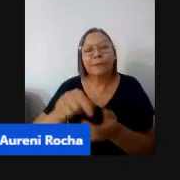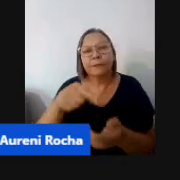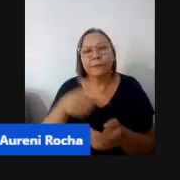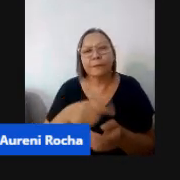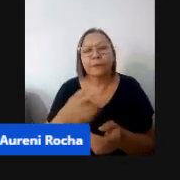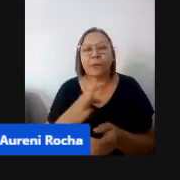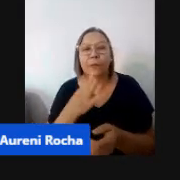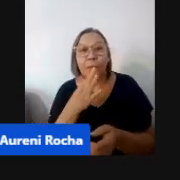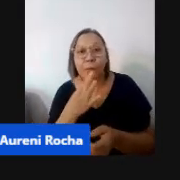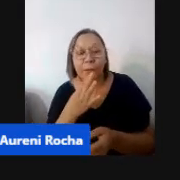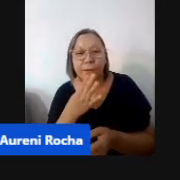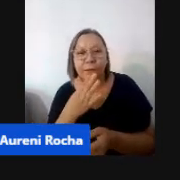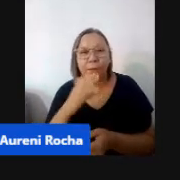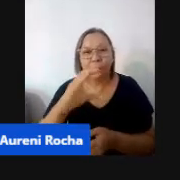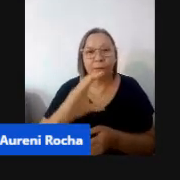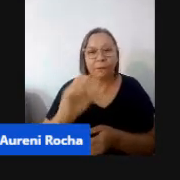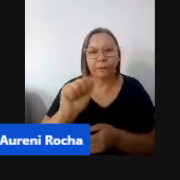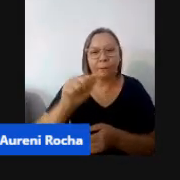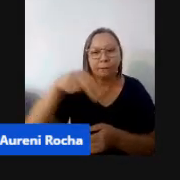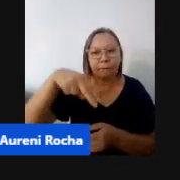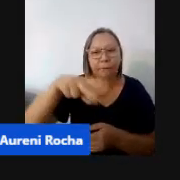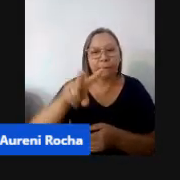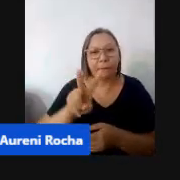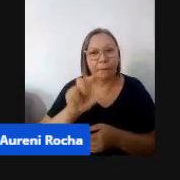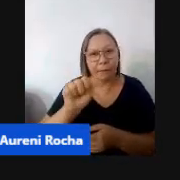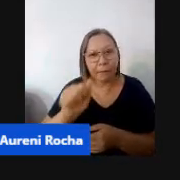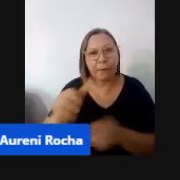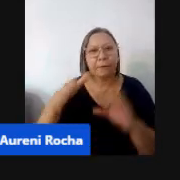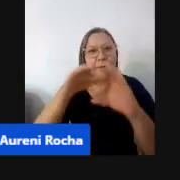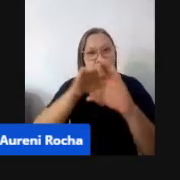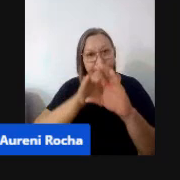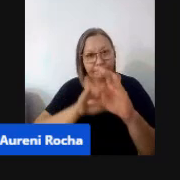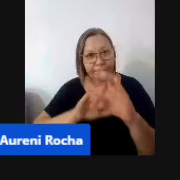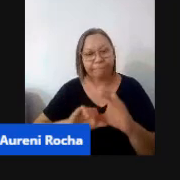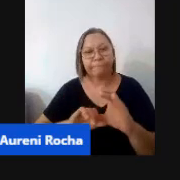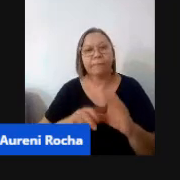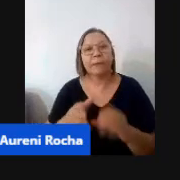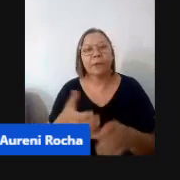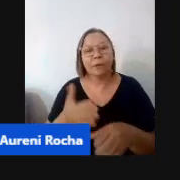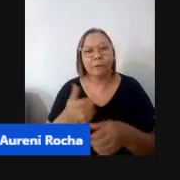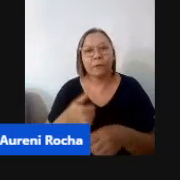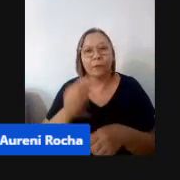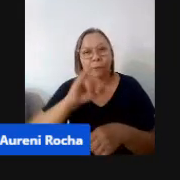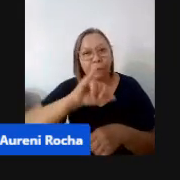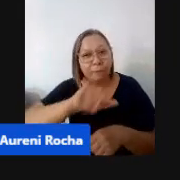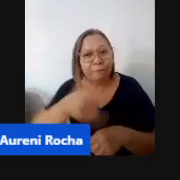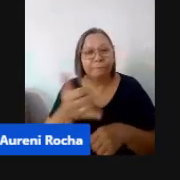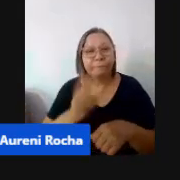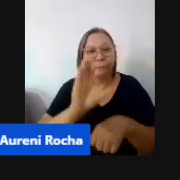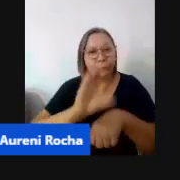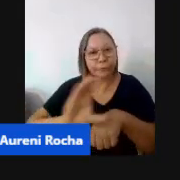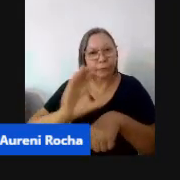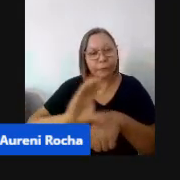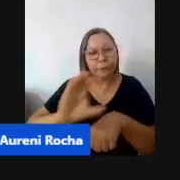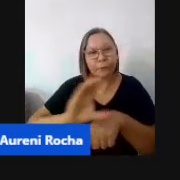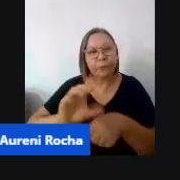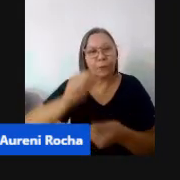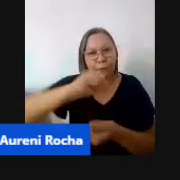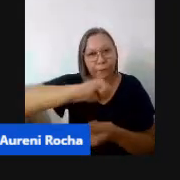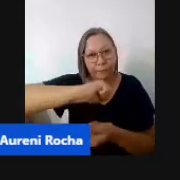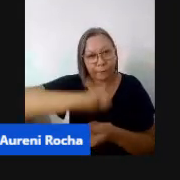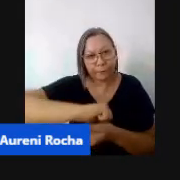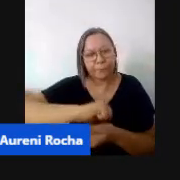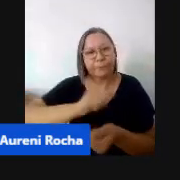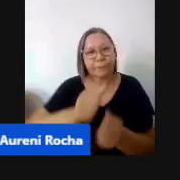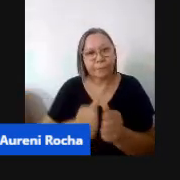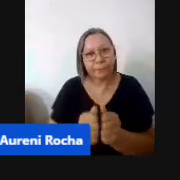conheci o Canva, tive a oportunidade de fazer um curso e comecei a adequar esse trabalho para a criação de conteúdo